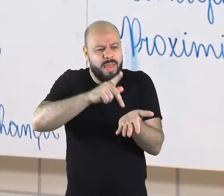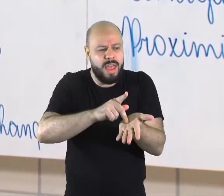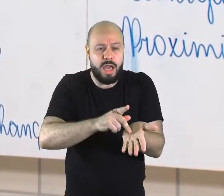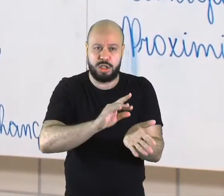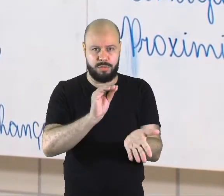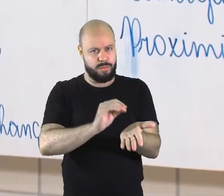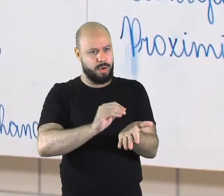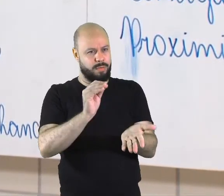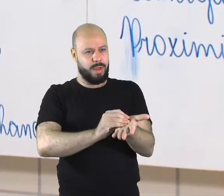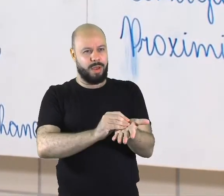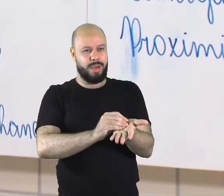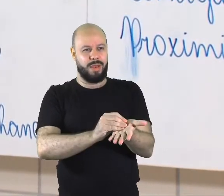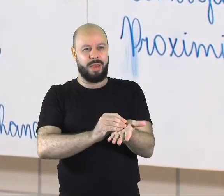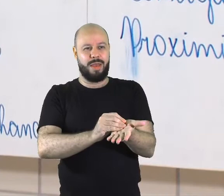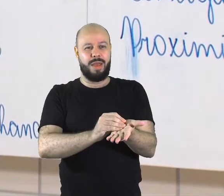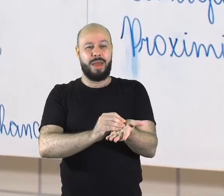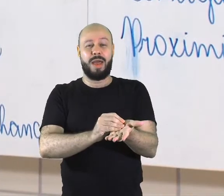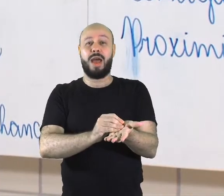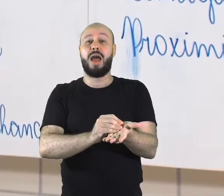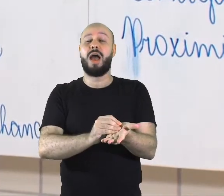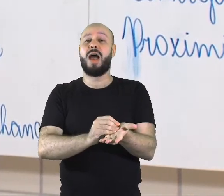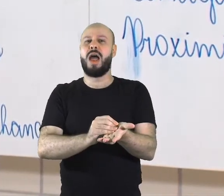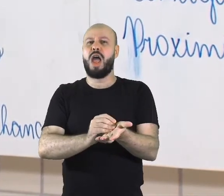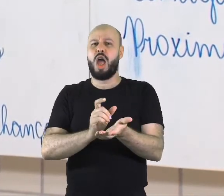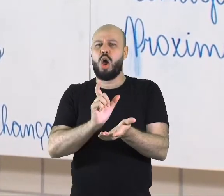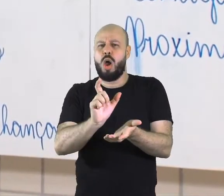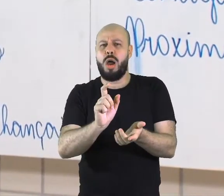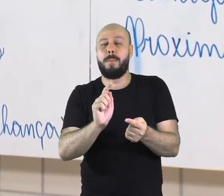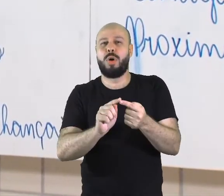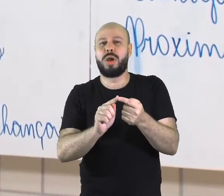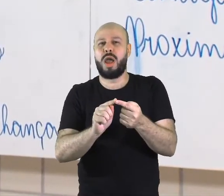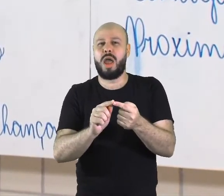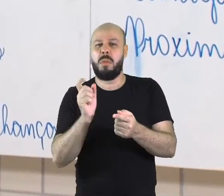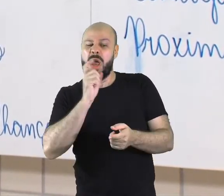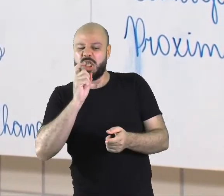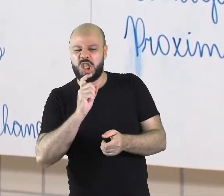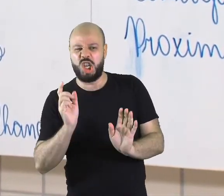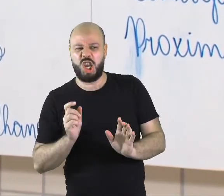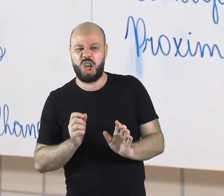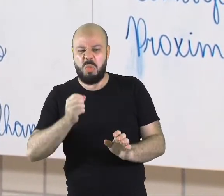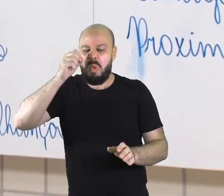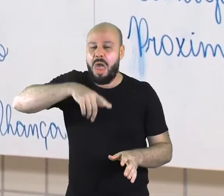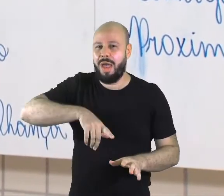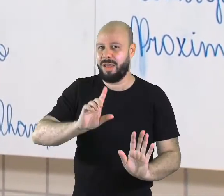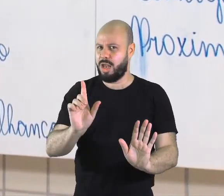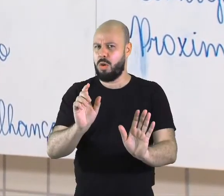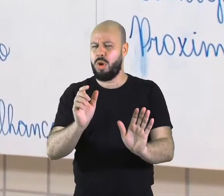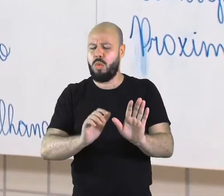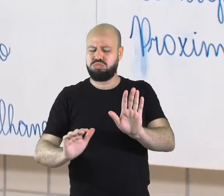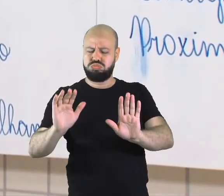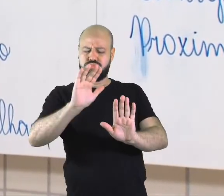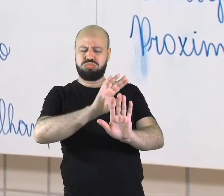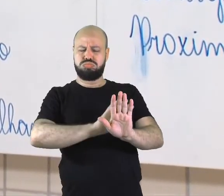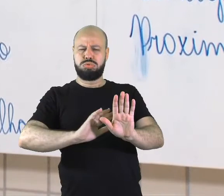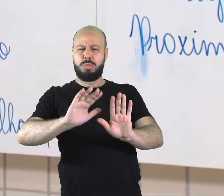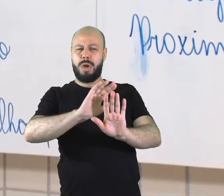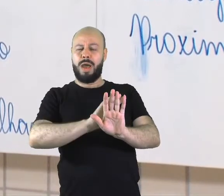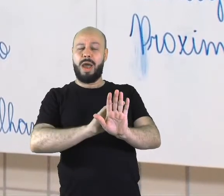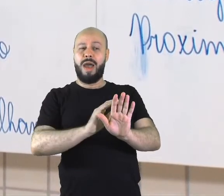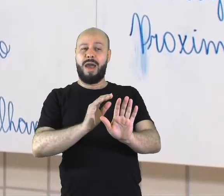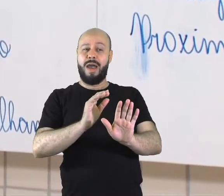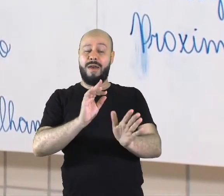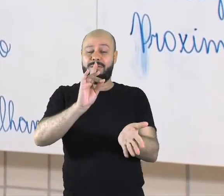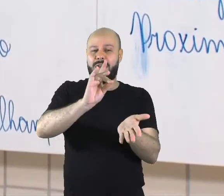com a verdade para não dizer que a estudante mentiu e ser muito grossa, ser indelicada. Então, as figuras de linguagem estão aí